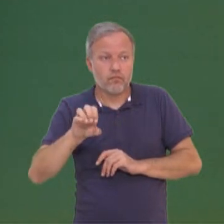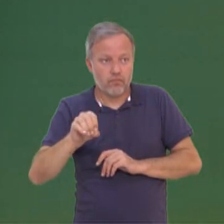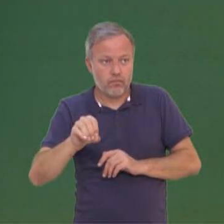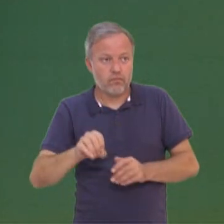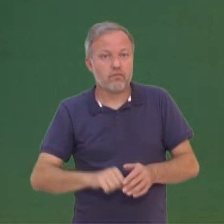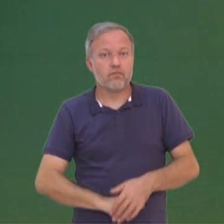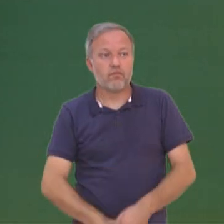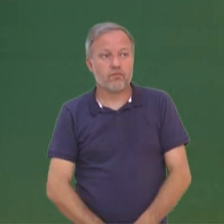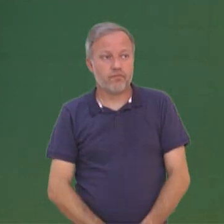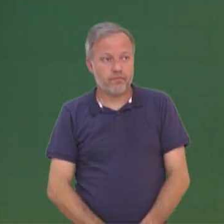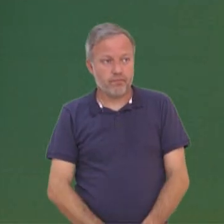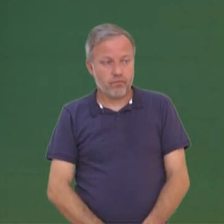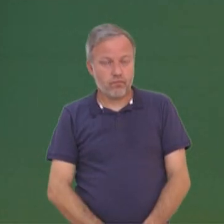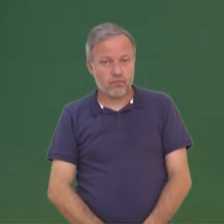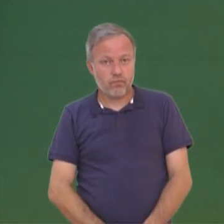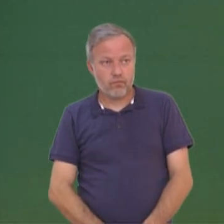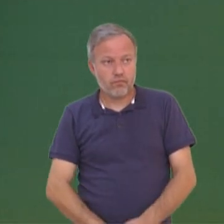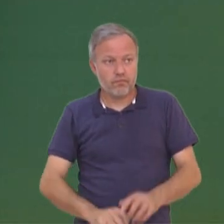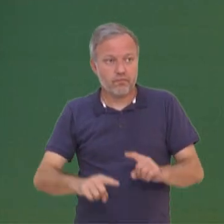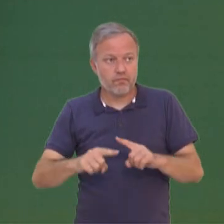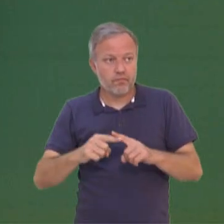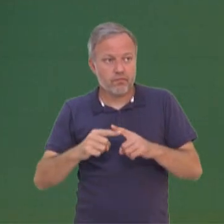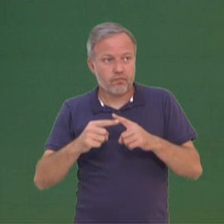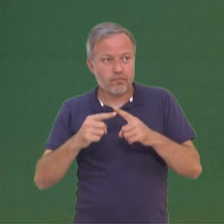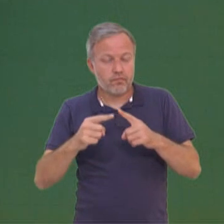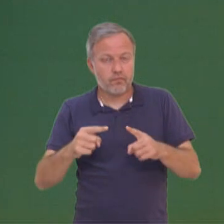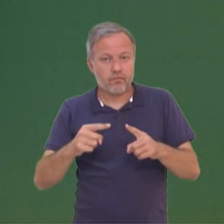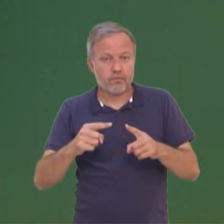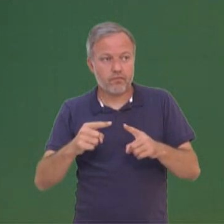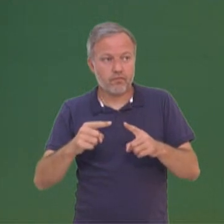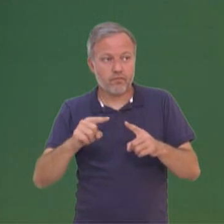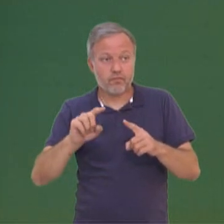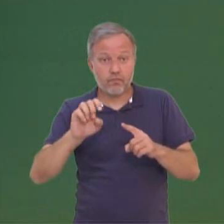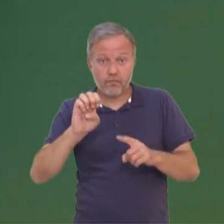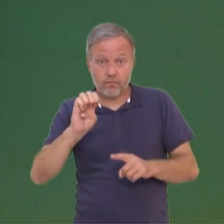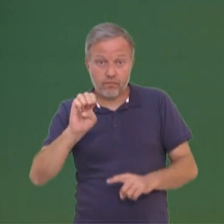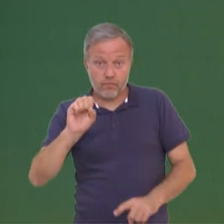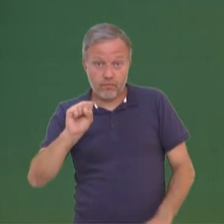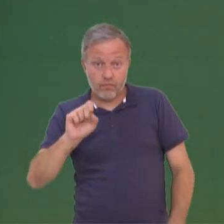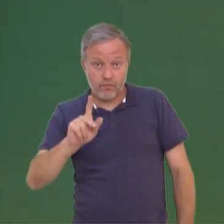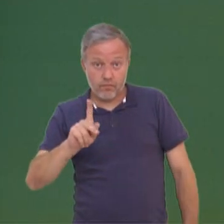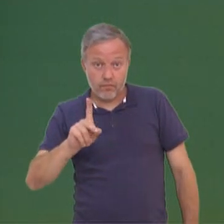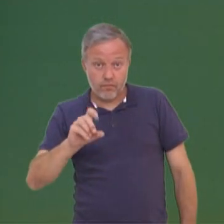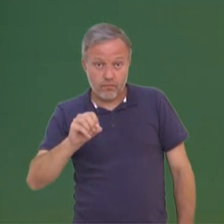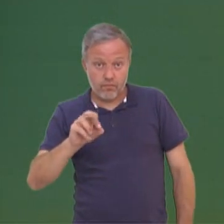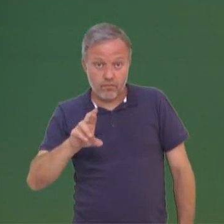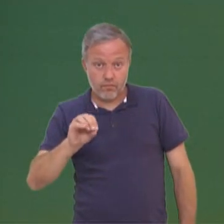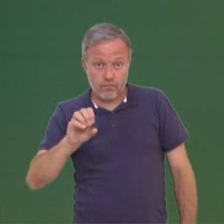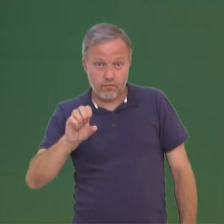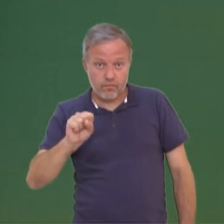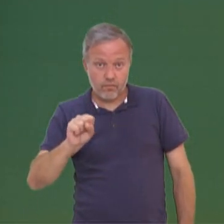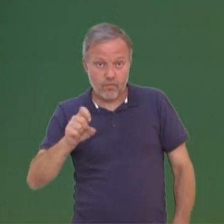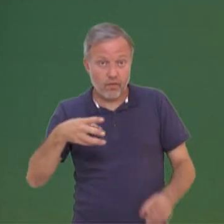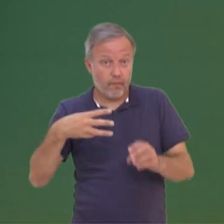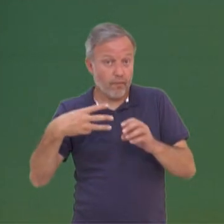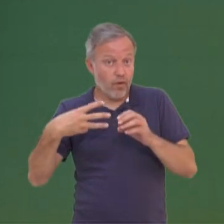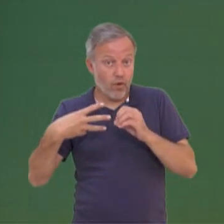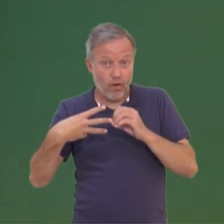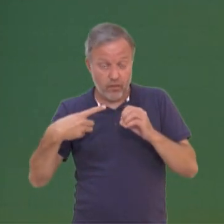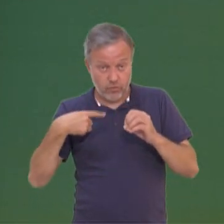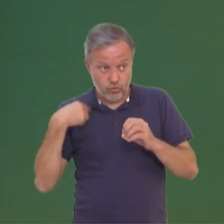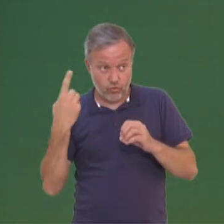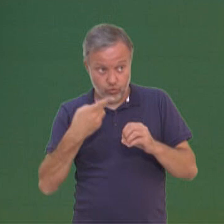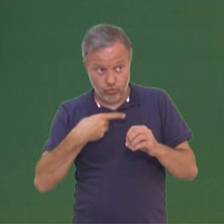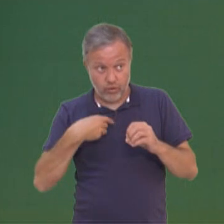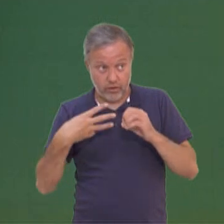semelhança. Só que eles se reproduzem por esporos, pequenas partículas, podendo ter uma célula reprodutiva ou mais de